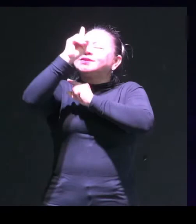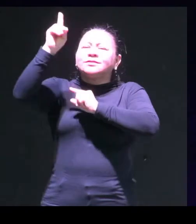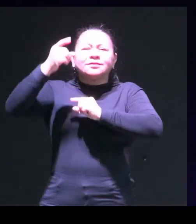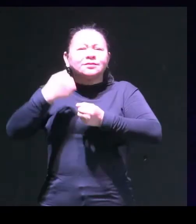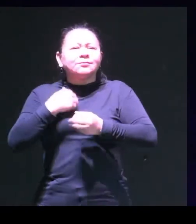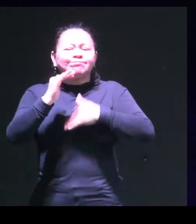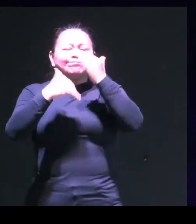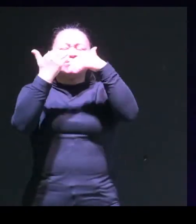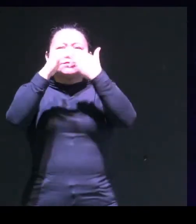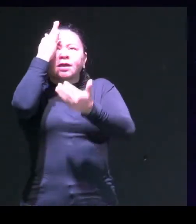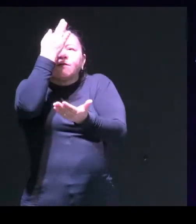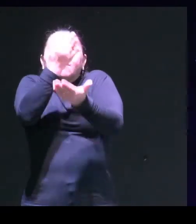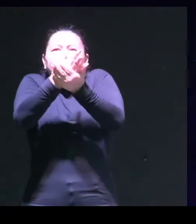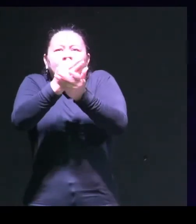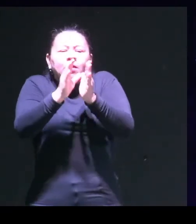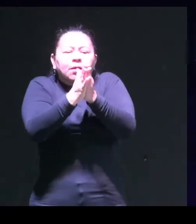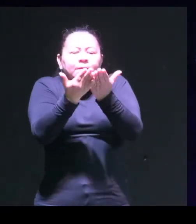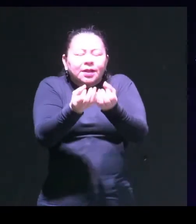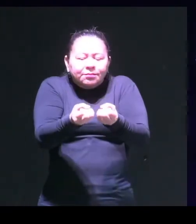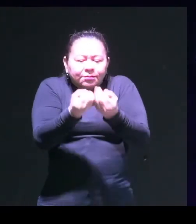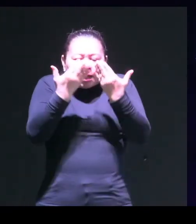alimente a sua fé pela palavra de Deus,